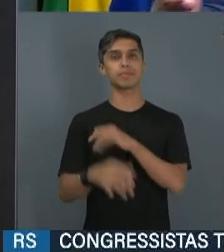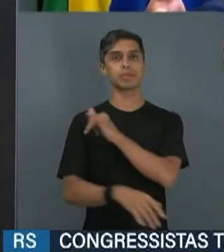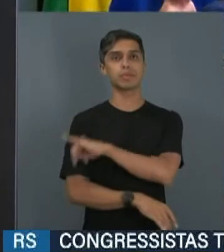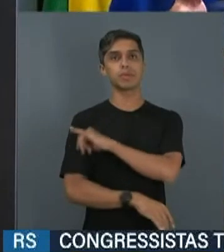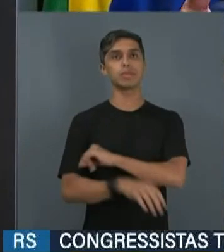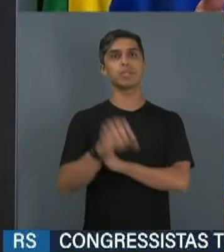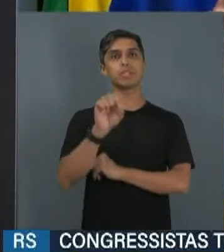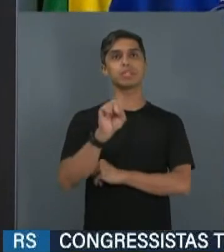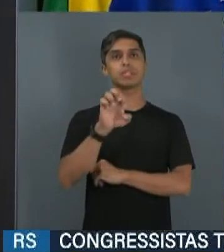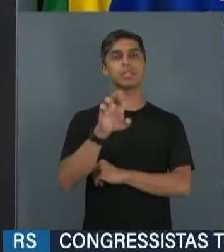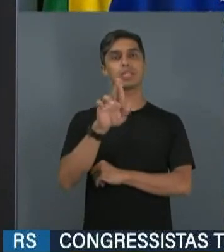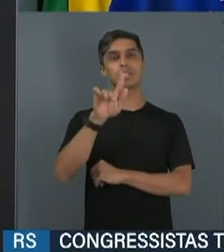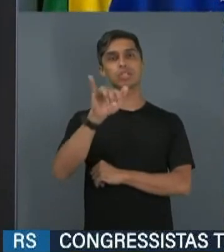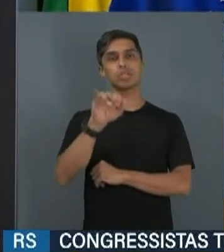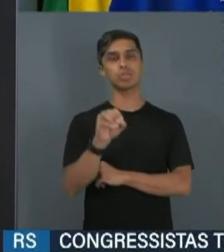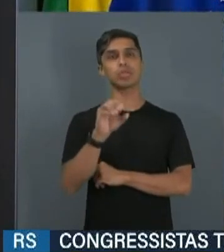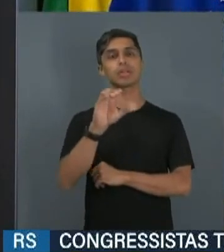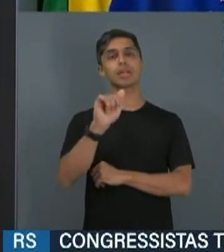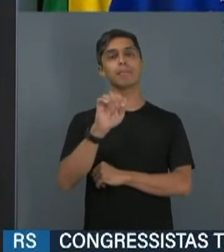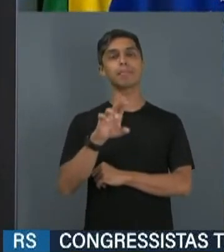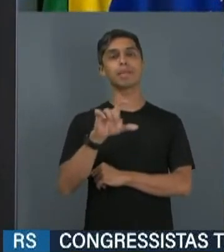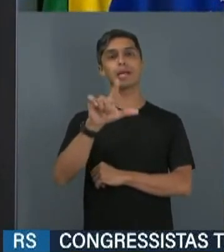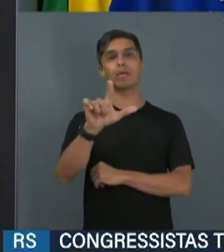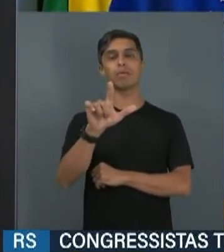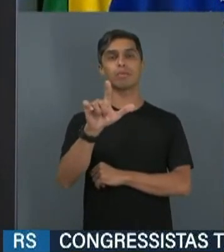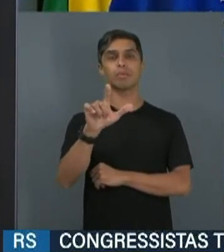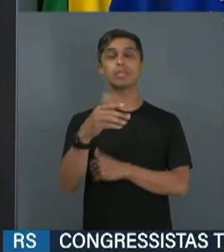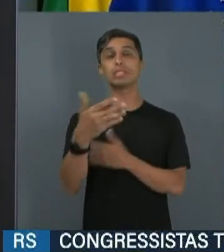Sérgio Cabral, você não vai poder